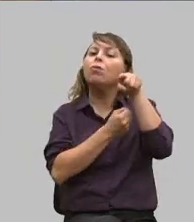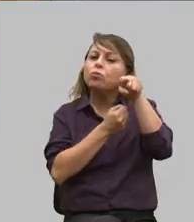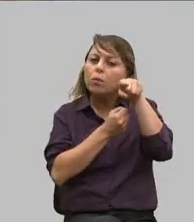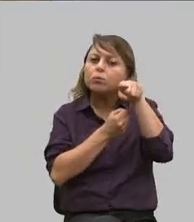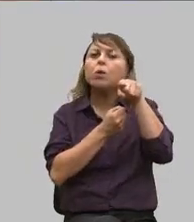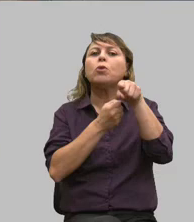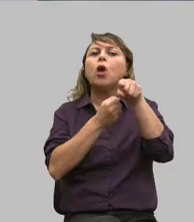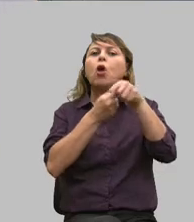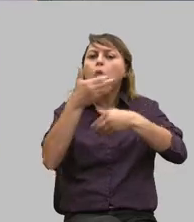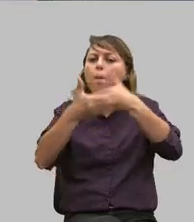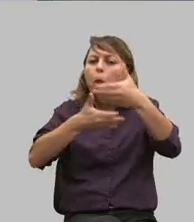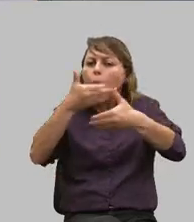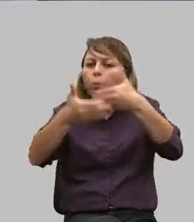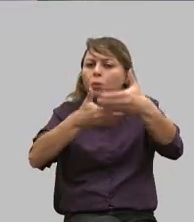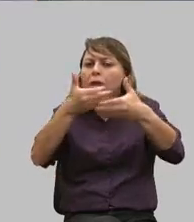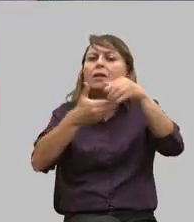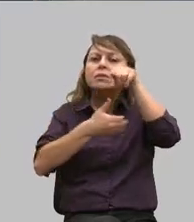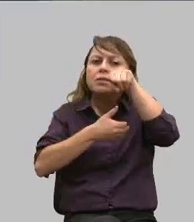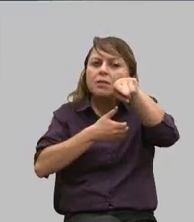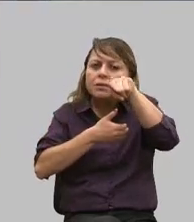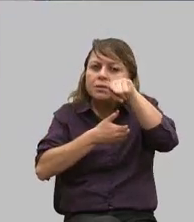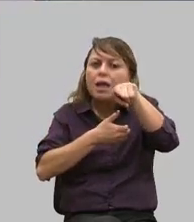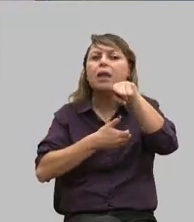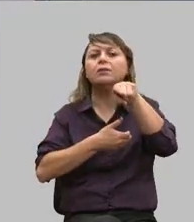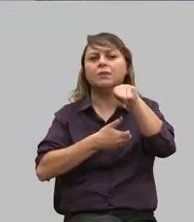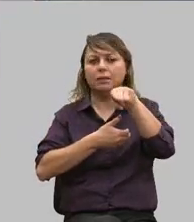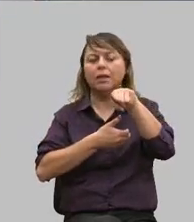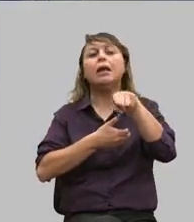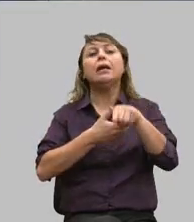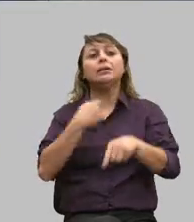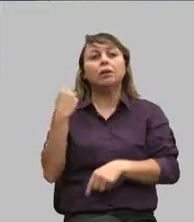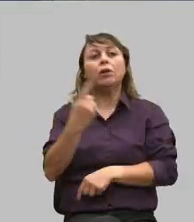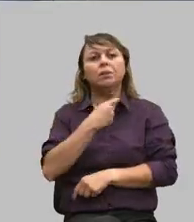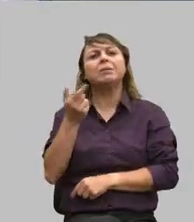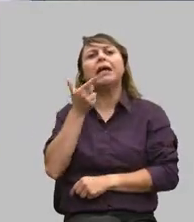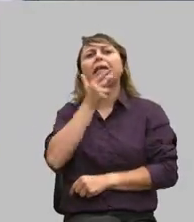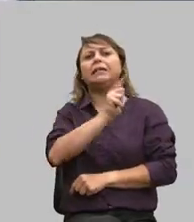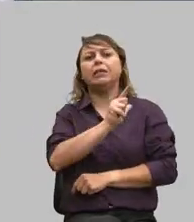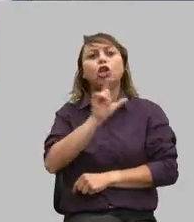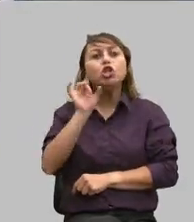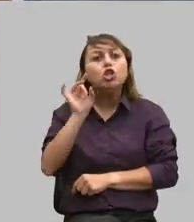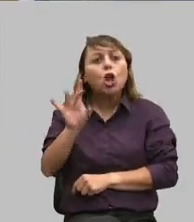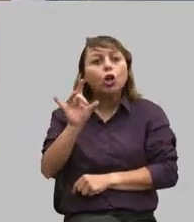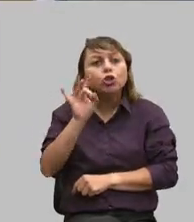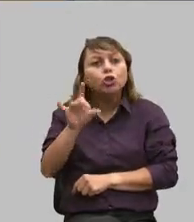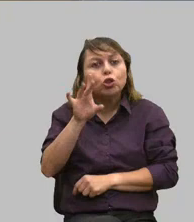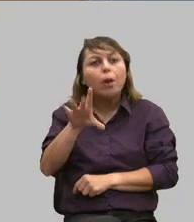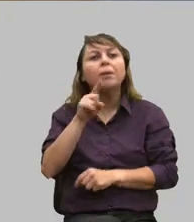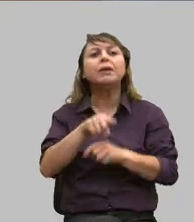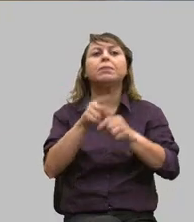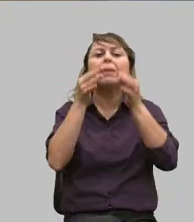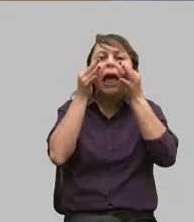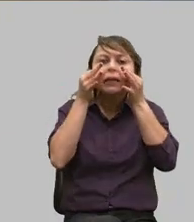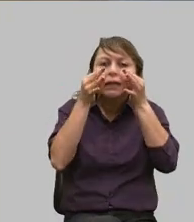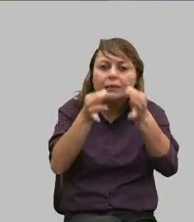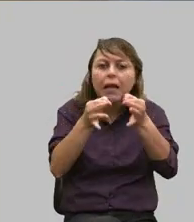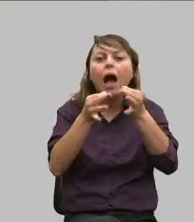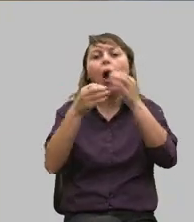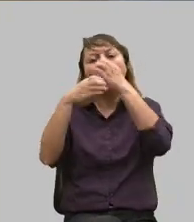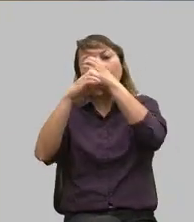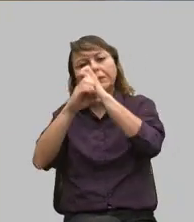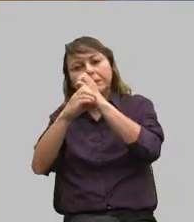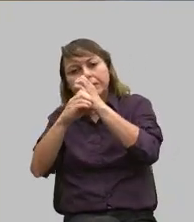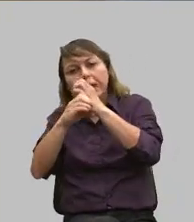procedimentos tem um incentivo financeiro importante pro óculos né então a gente tá garantindo não apenas a atenção ali na atenção primária os exames